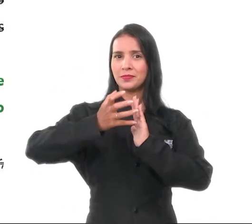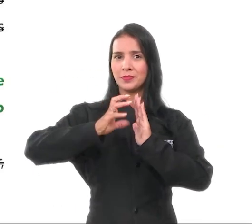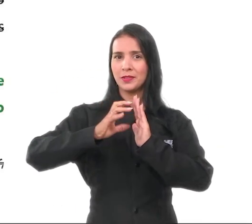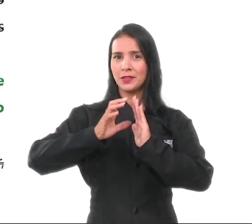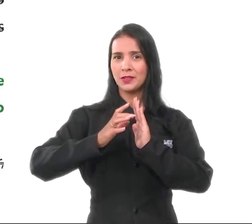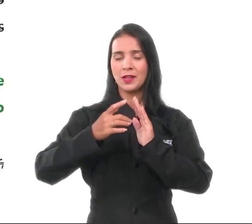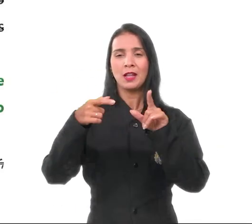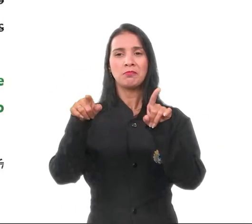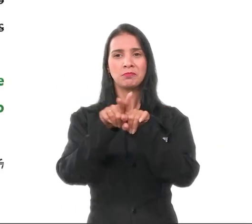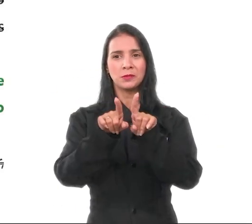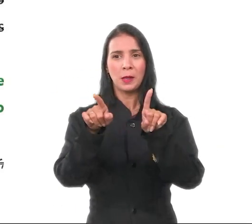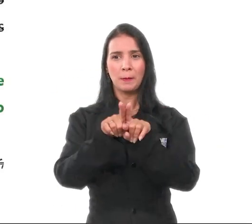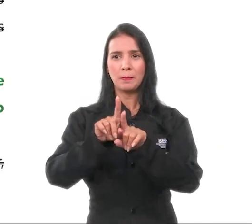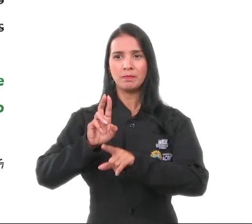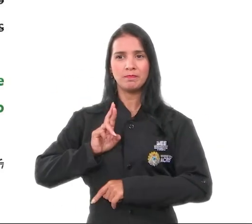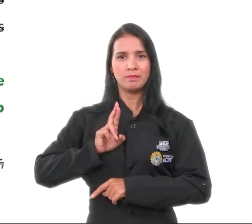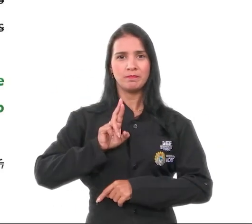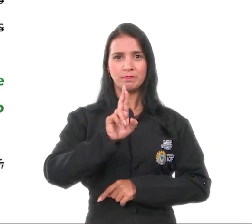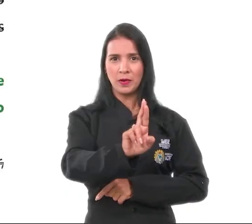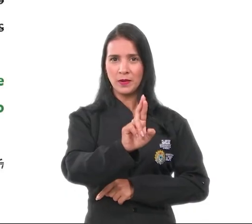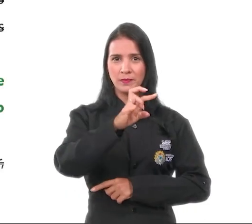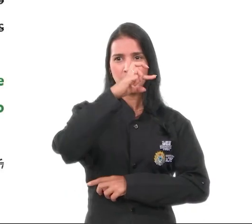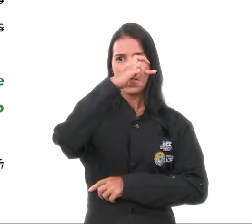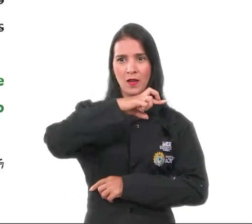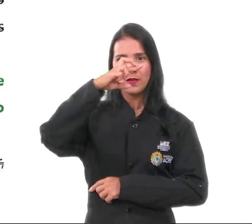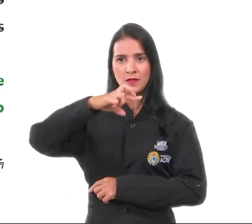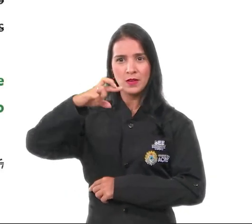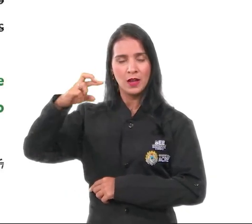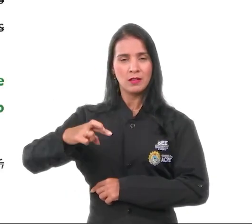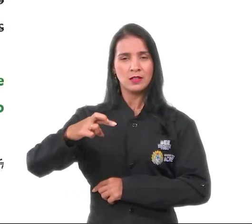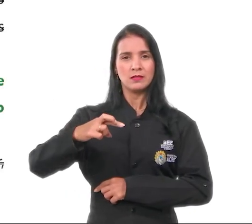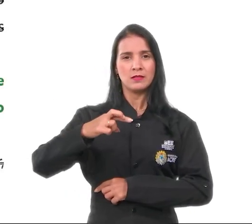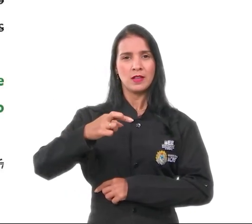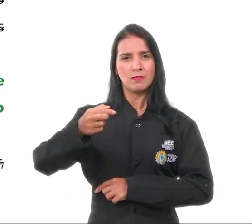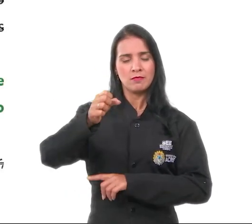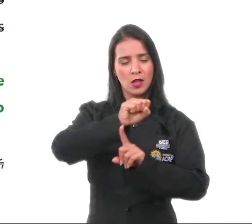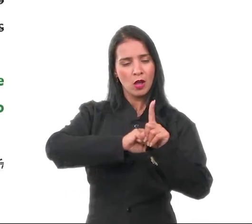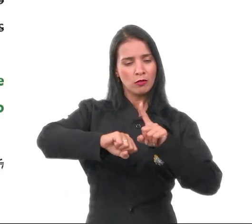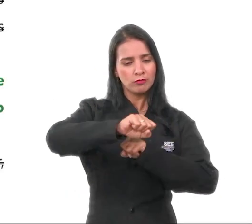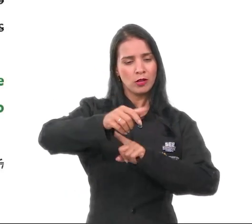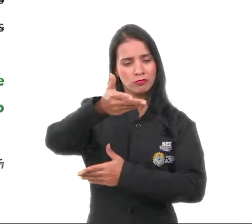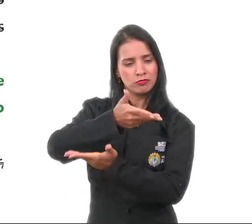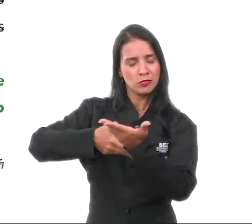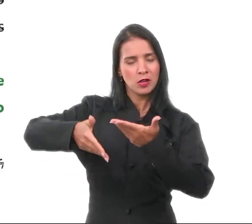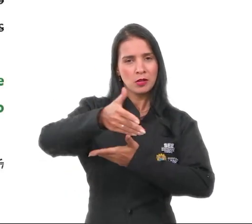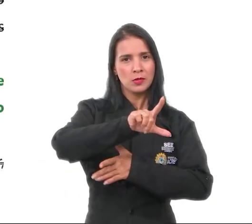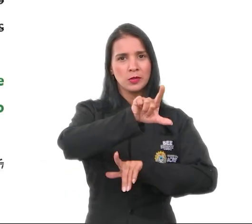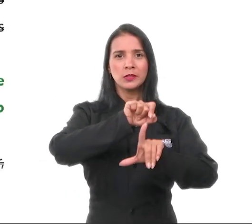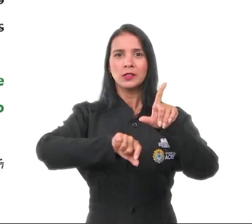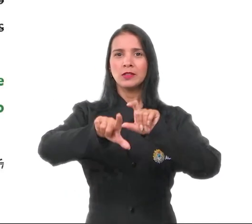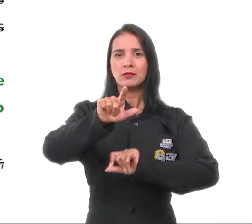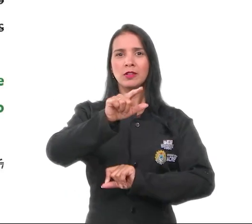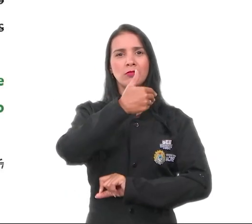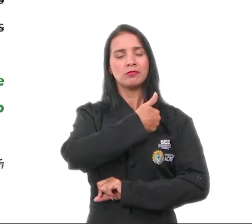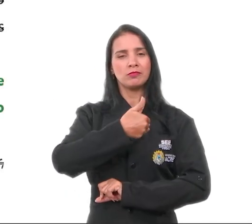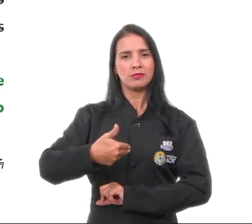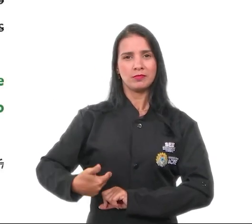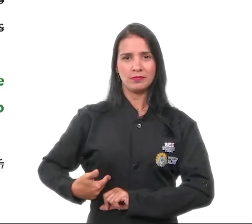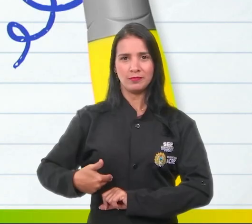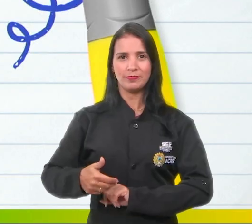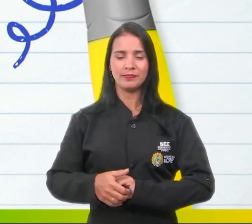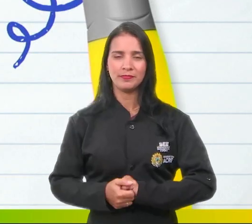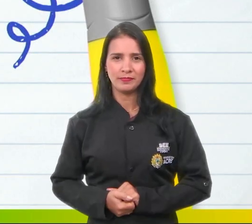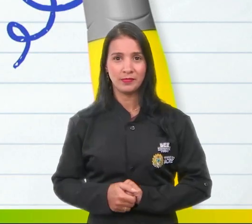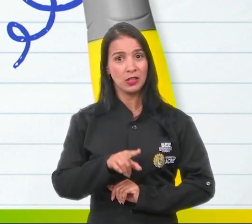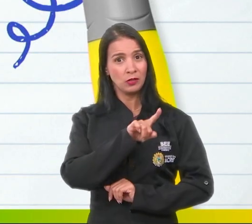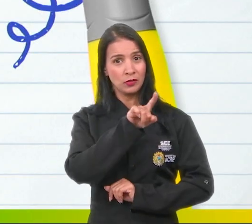incluindo representação, fiscalização e engajamento nas decisões públicas. Então,